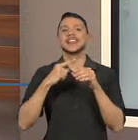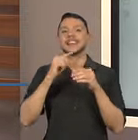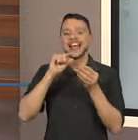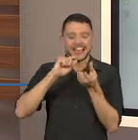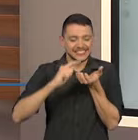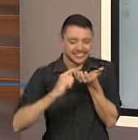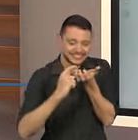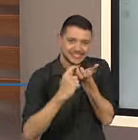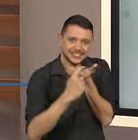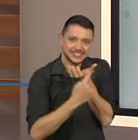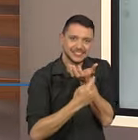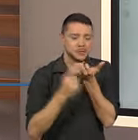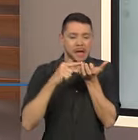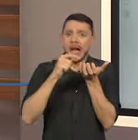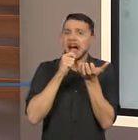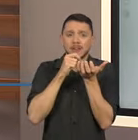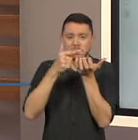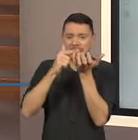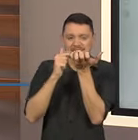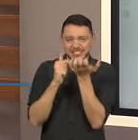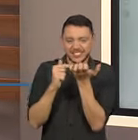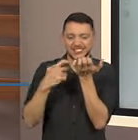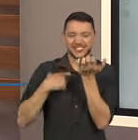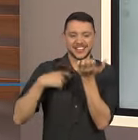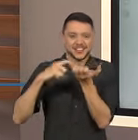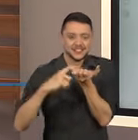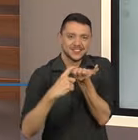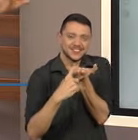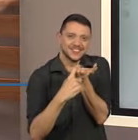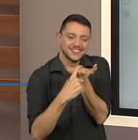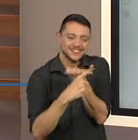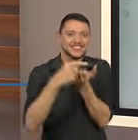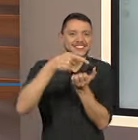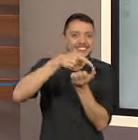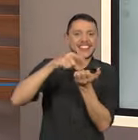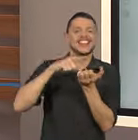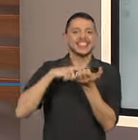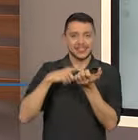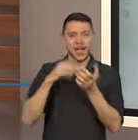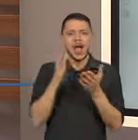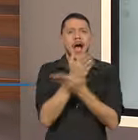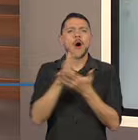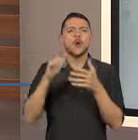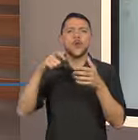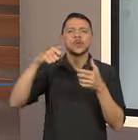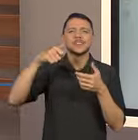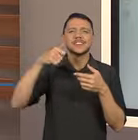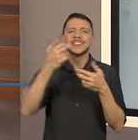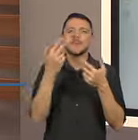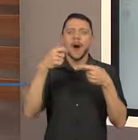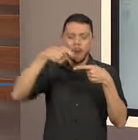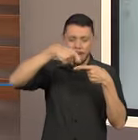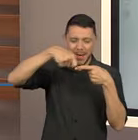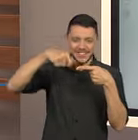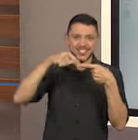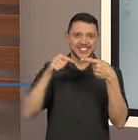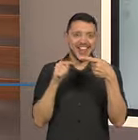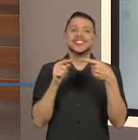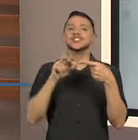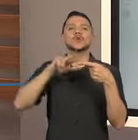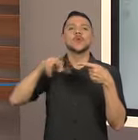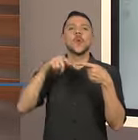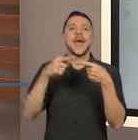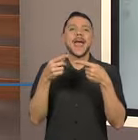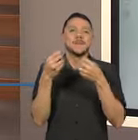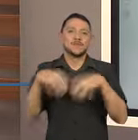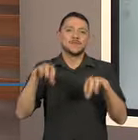abrasivas, que tem um gostinho diferente, tal, que ajudam. Então, e tem criança, né? Eu estou falando isso sobre a aula porque é importante também. Tem criança que ouve,